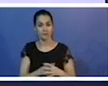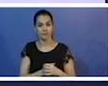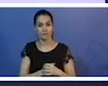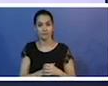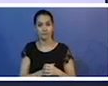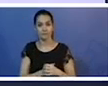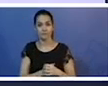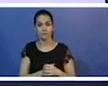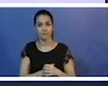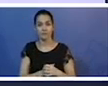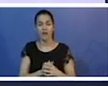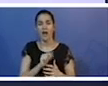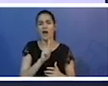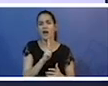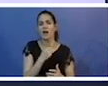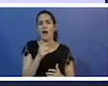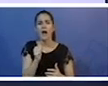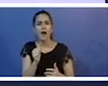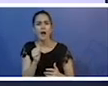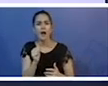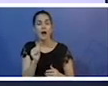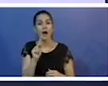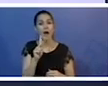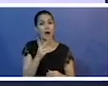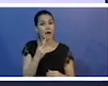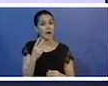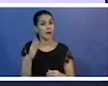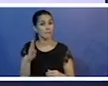HA, HB ou HC?